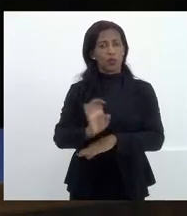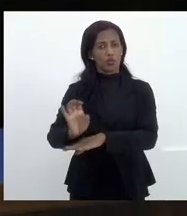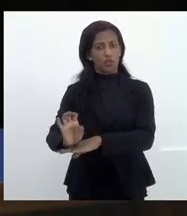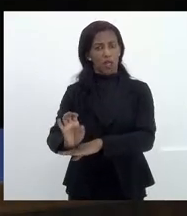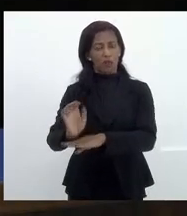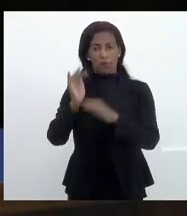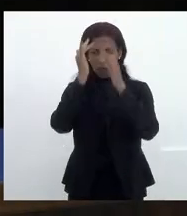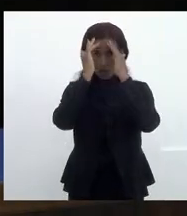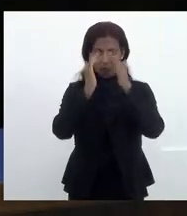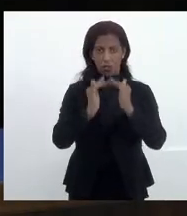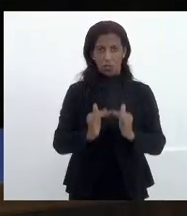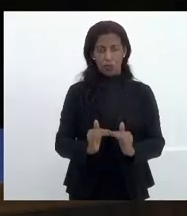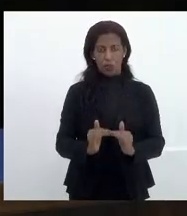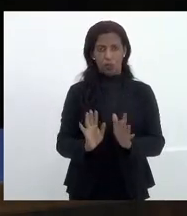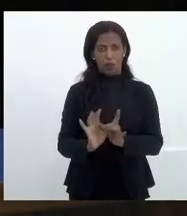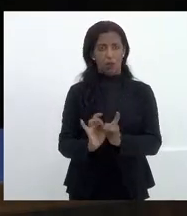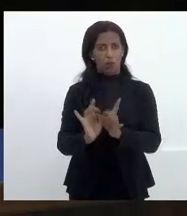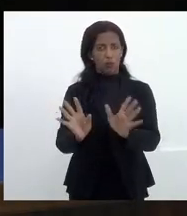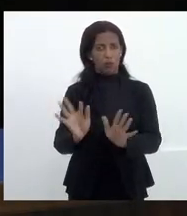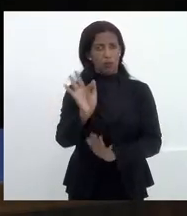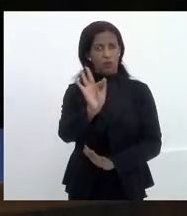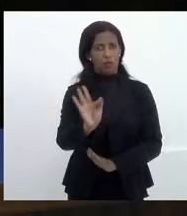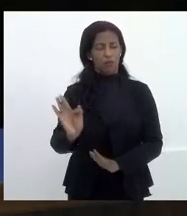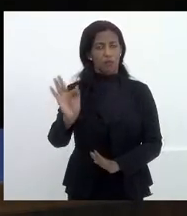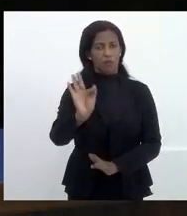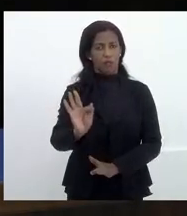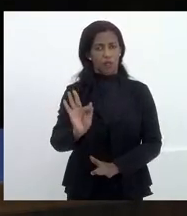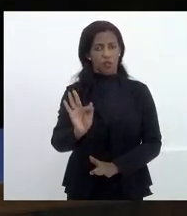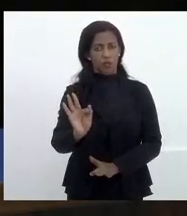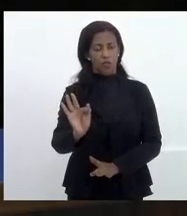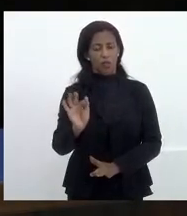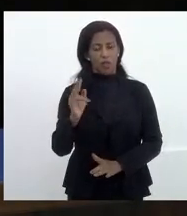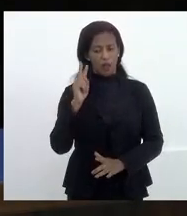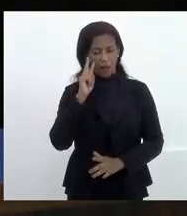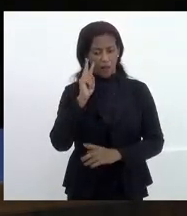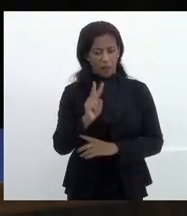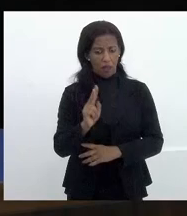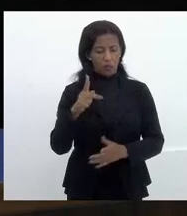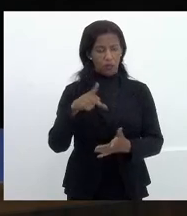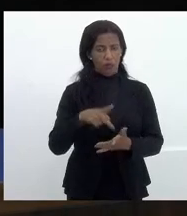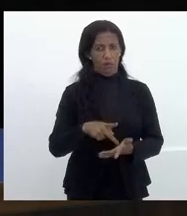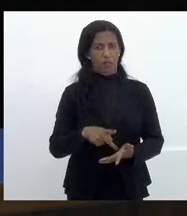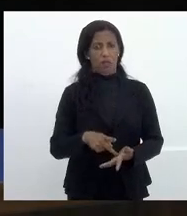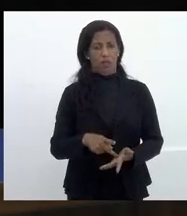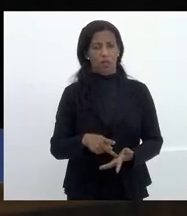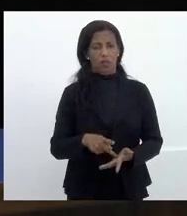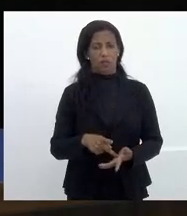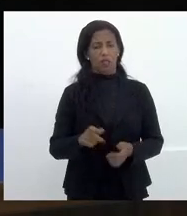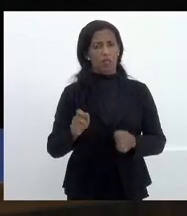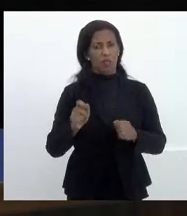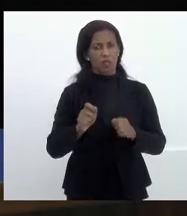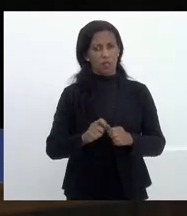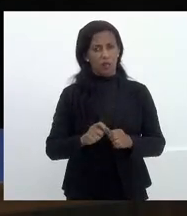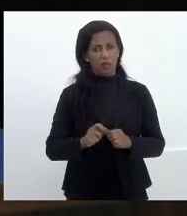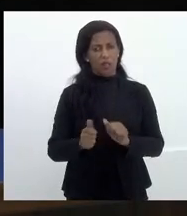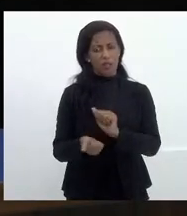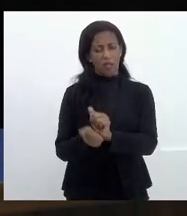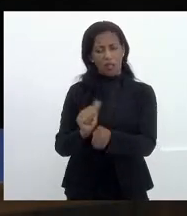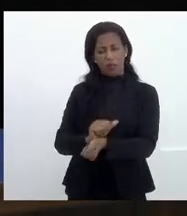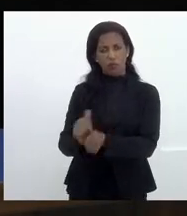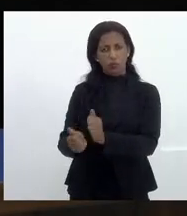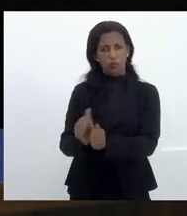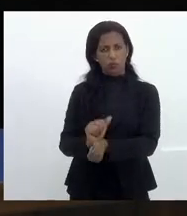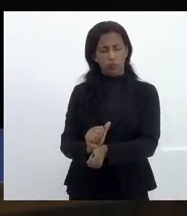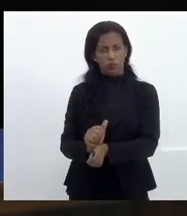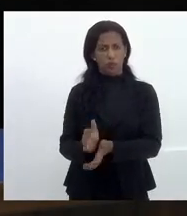inclusive respeitando a autonomia Federativa verificasse a sua realidade e fizessem as adaptações